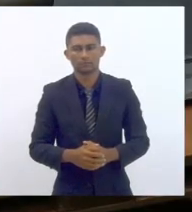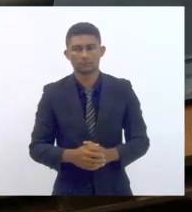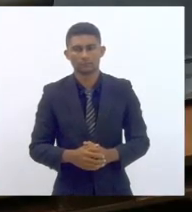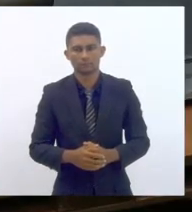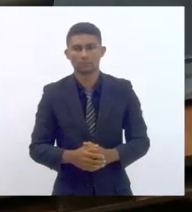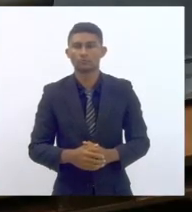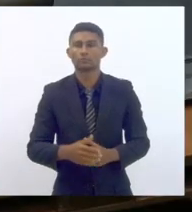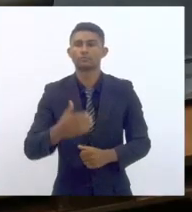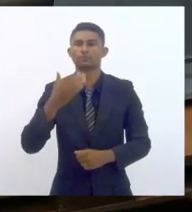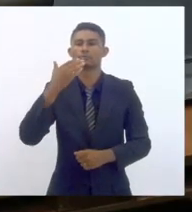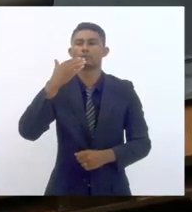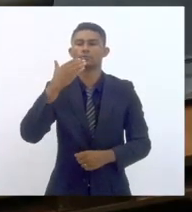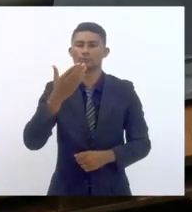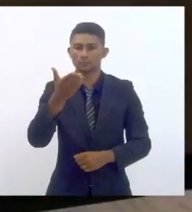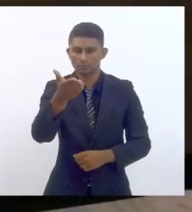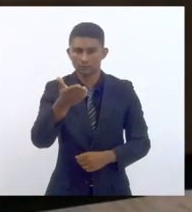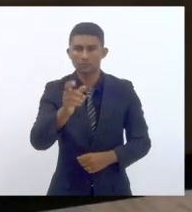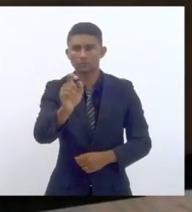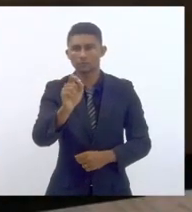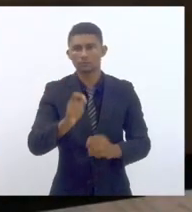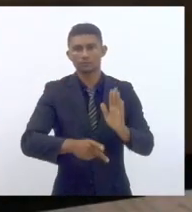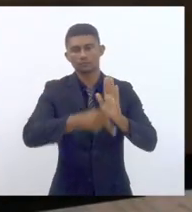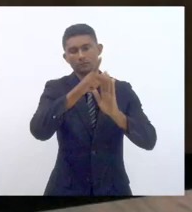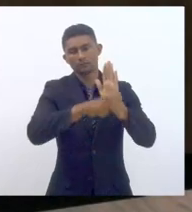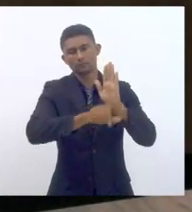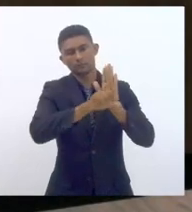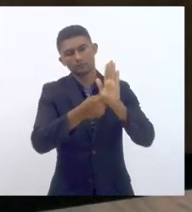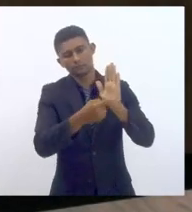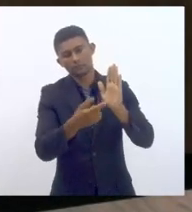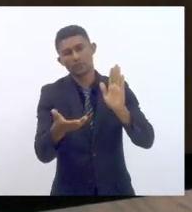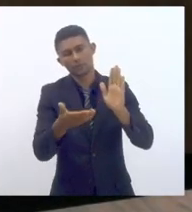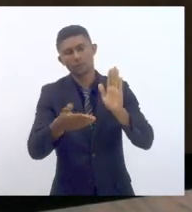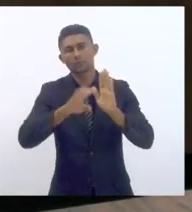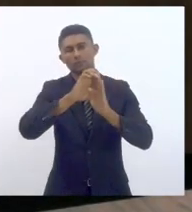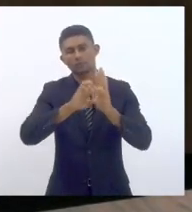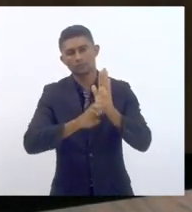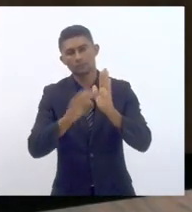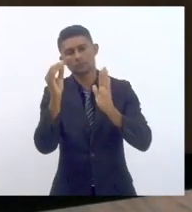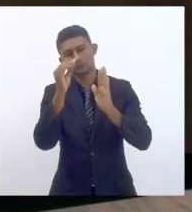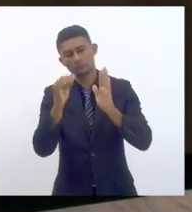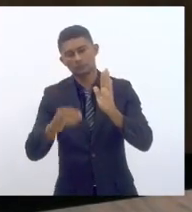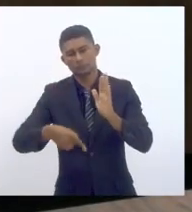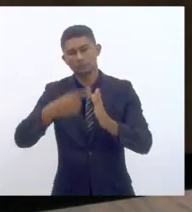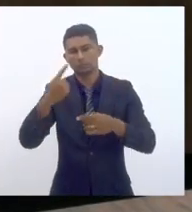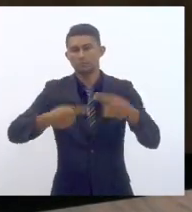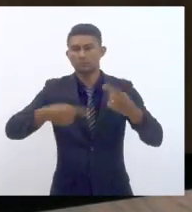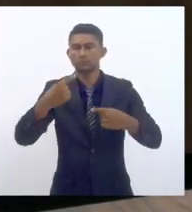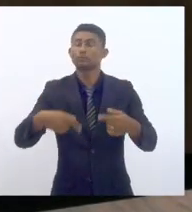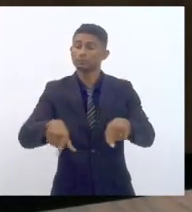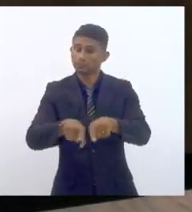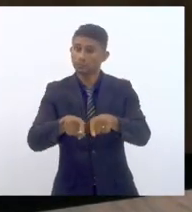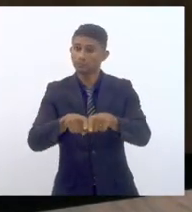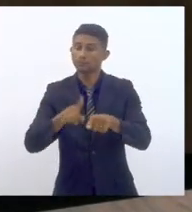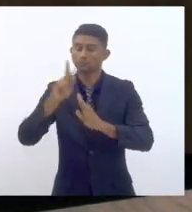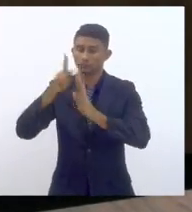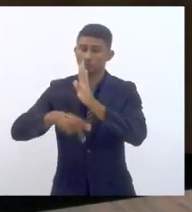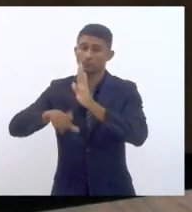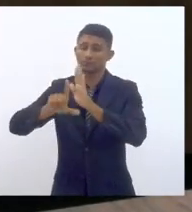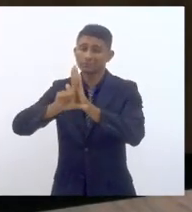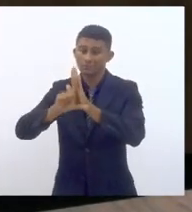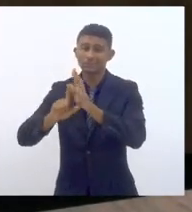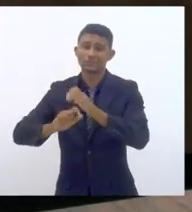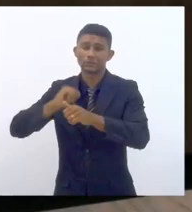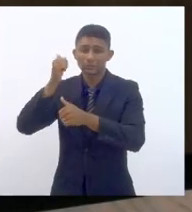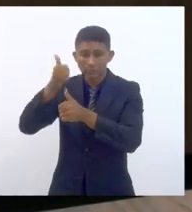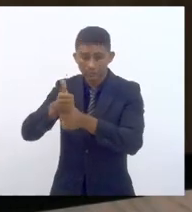na verdade fazer um pedido à Vossa Excelência. Esse projeto, ele está voltando agora com as emendas em primeira discussão, tem um substitutivo complexo, foi feito, foi